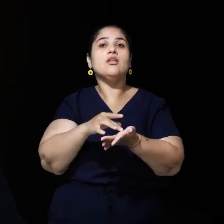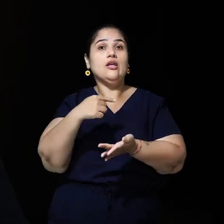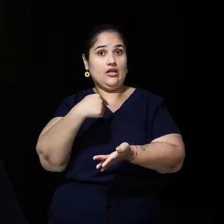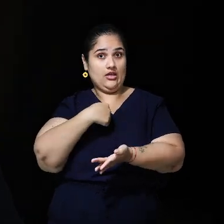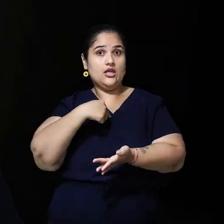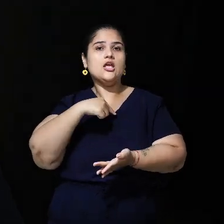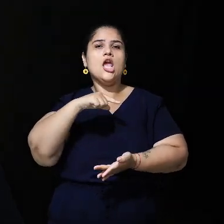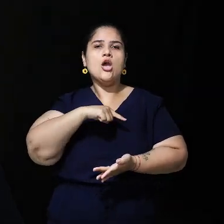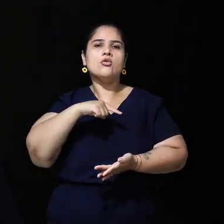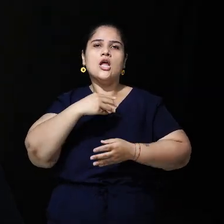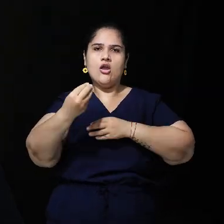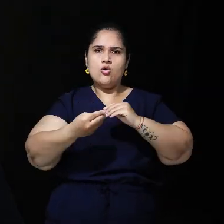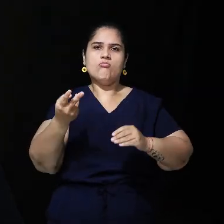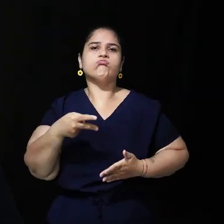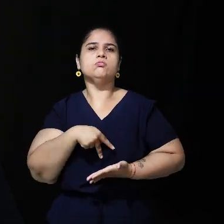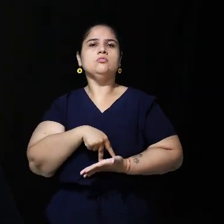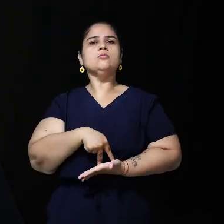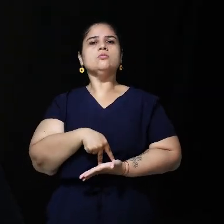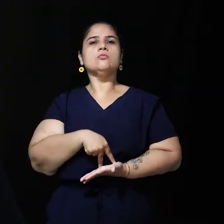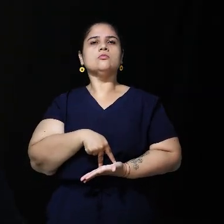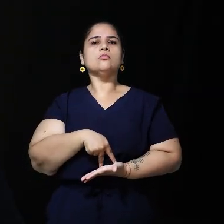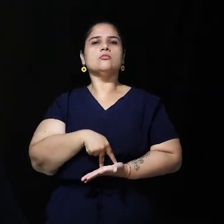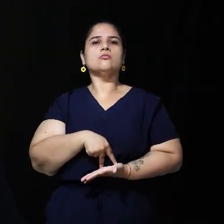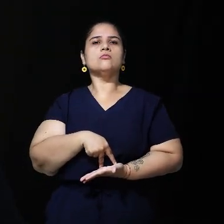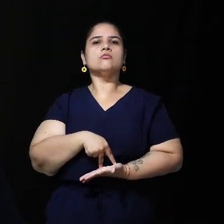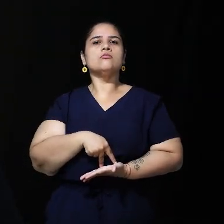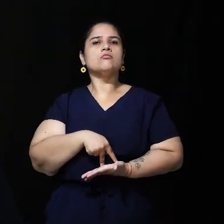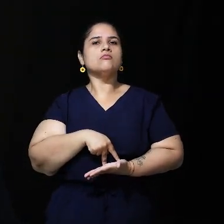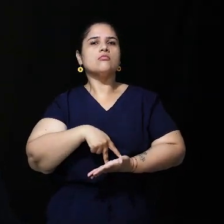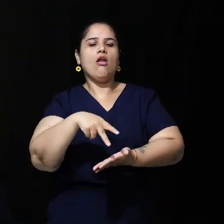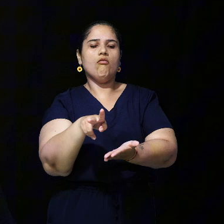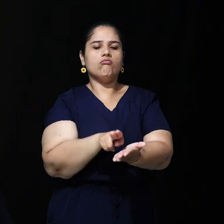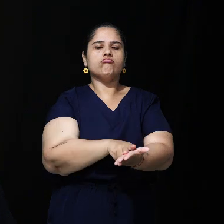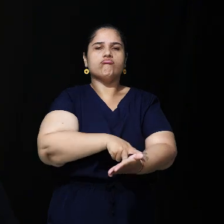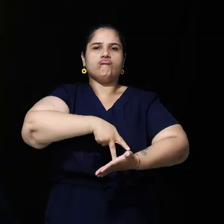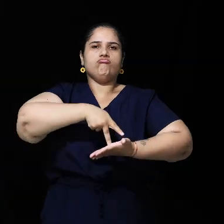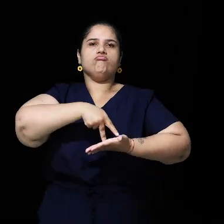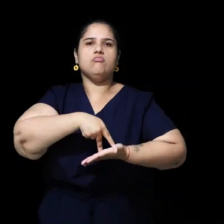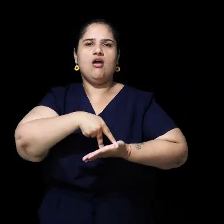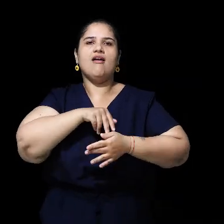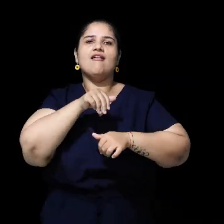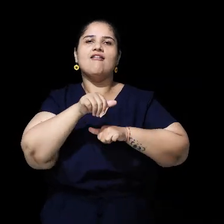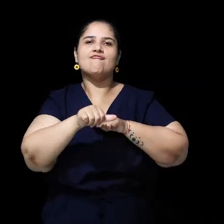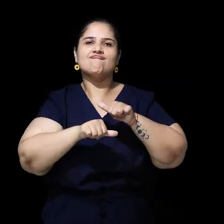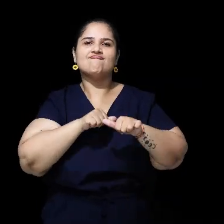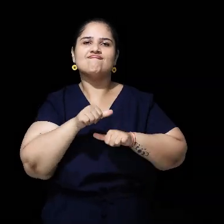essa autoridade de me levantar e fazer a diferença.